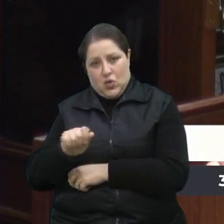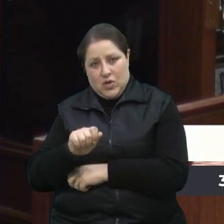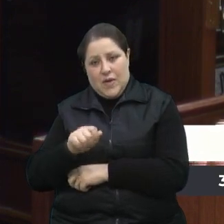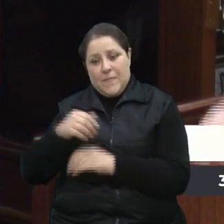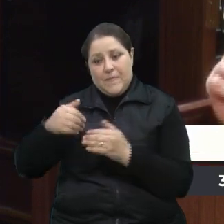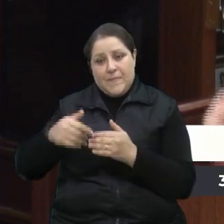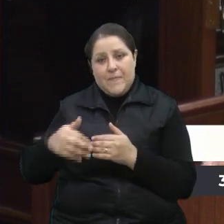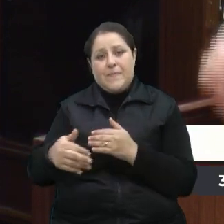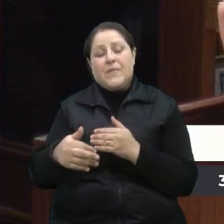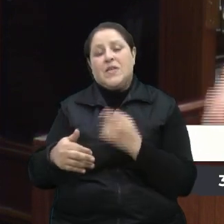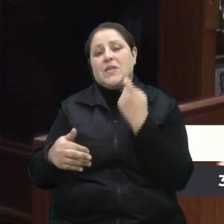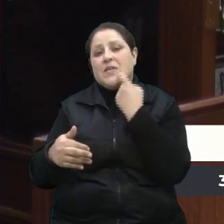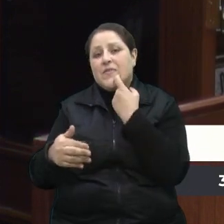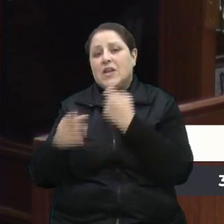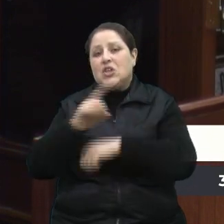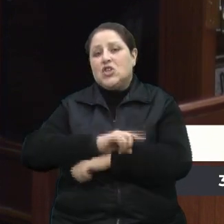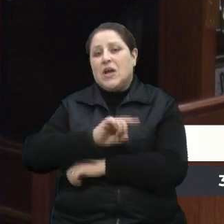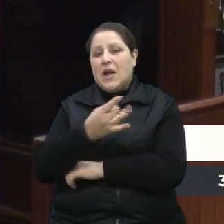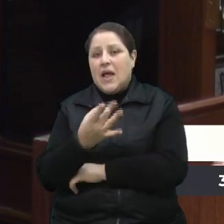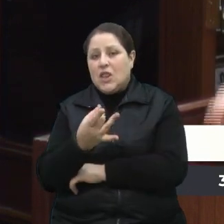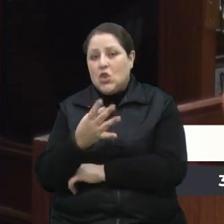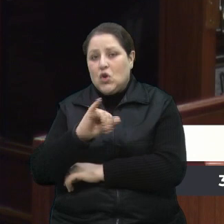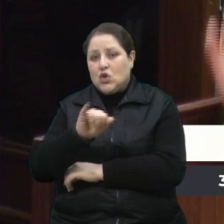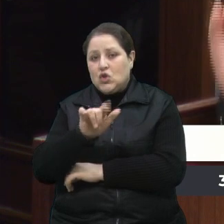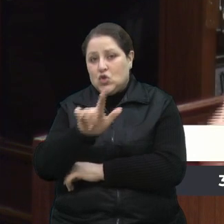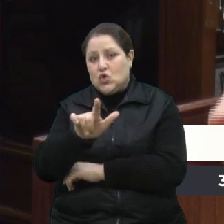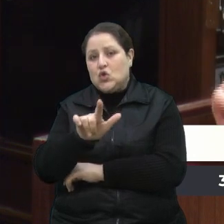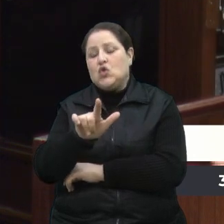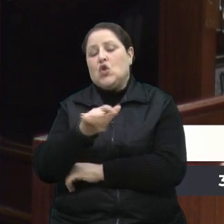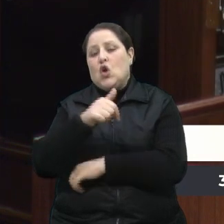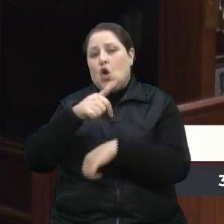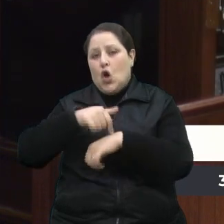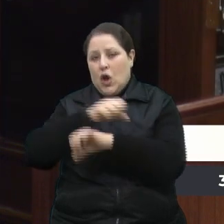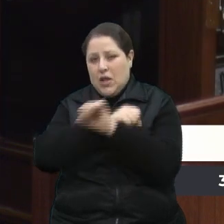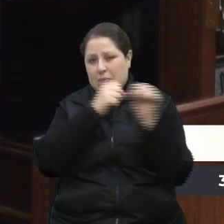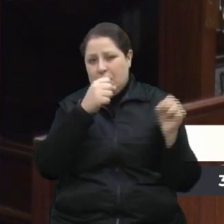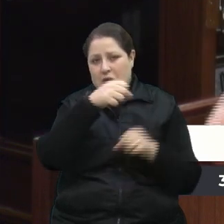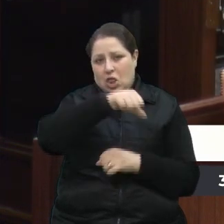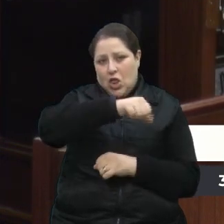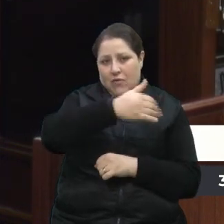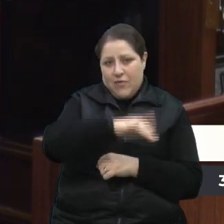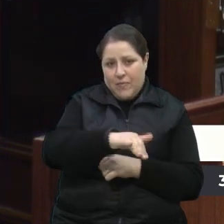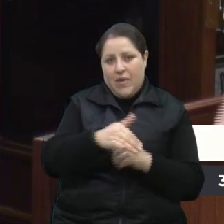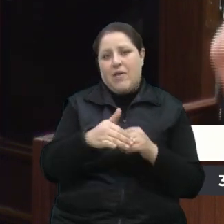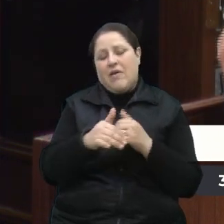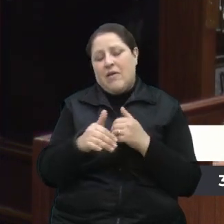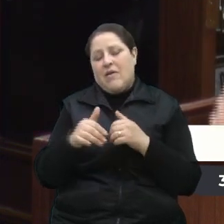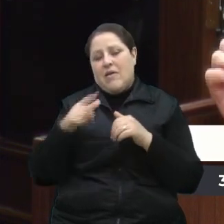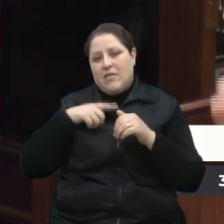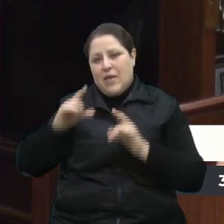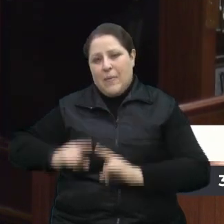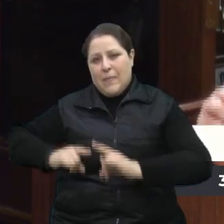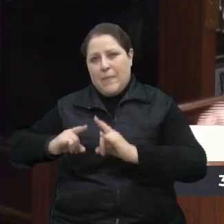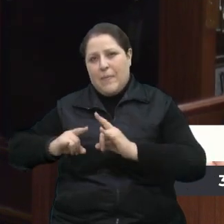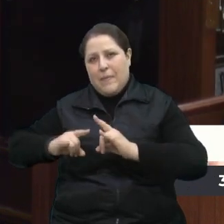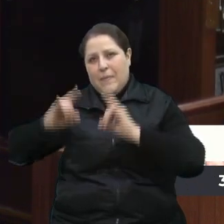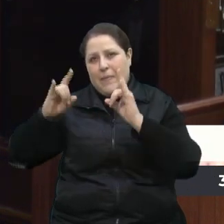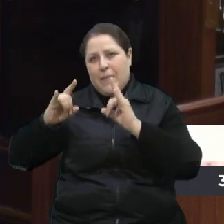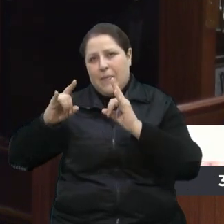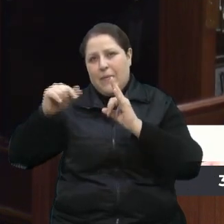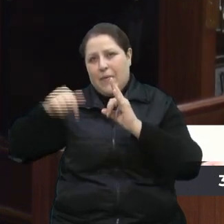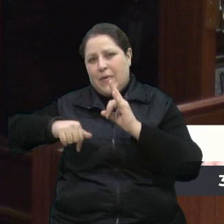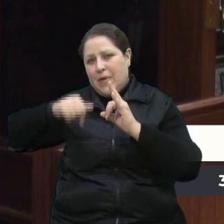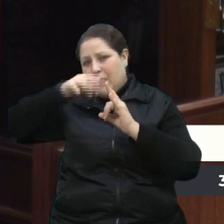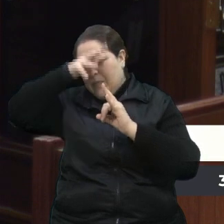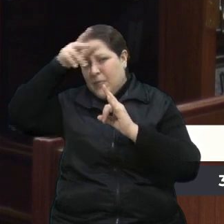dia 14/07 às 9:30 da manhã junto ao salão nobre do Centro Administrativo Municipal